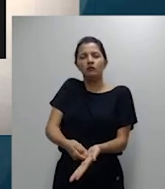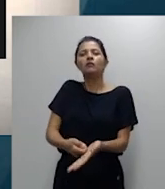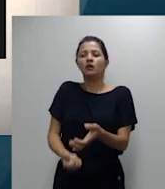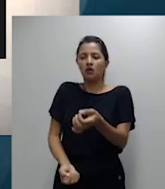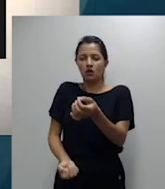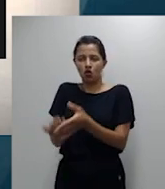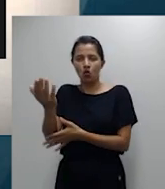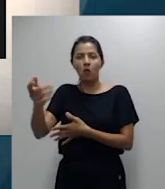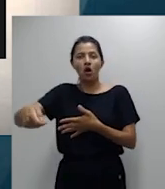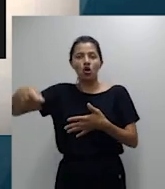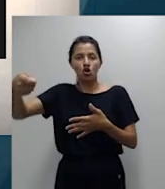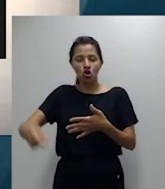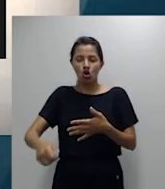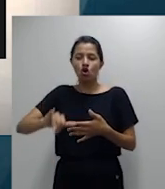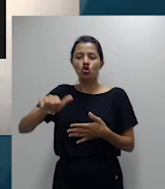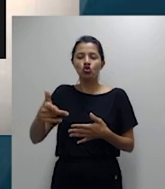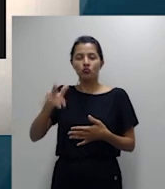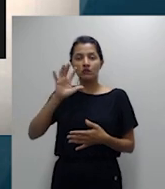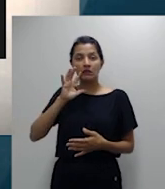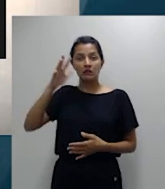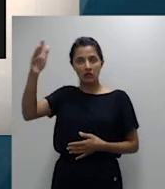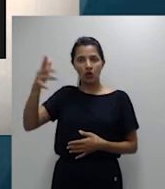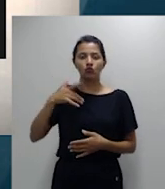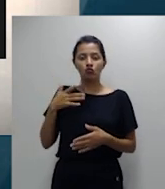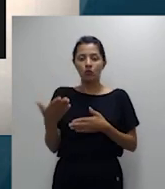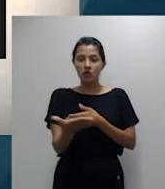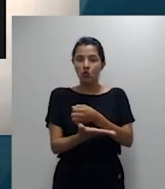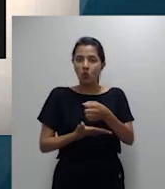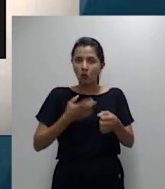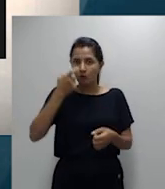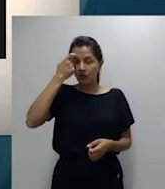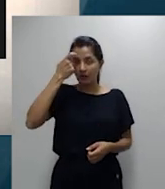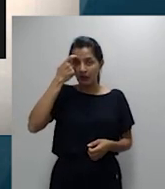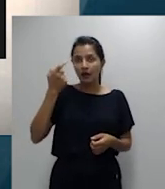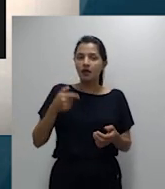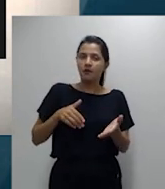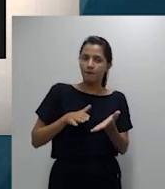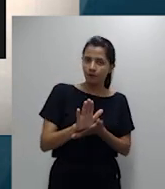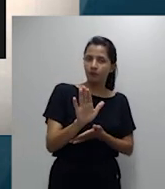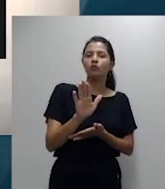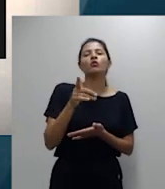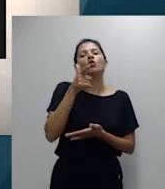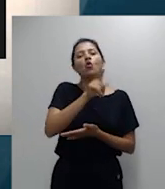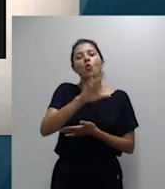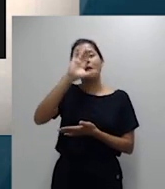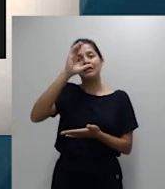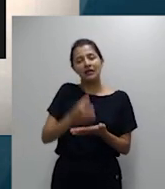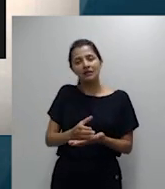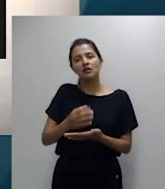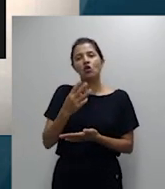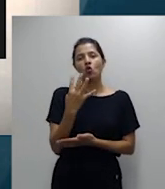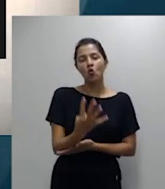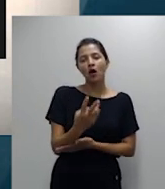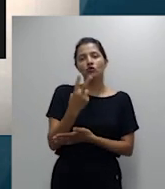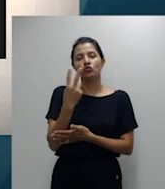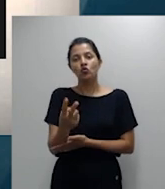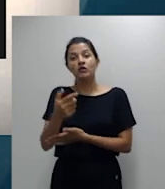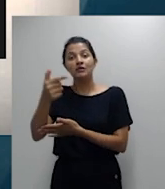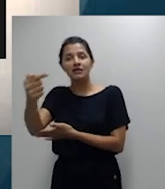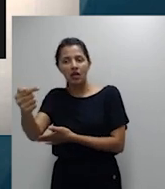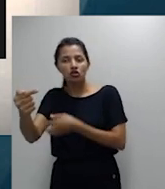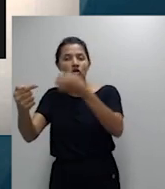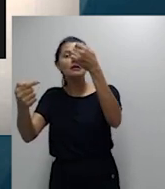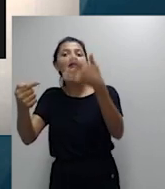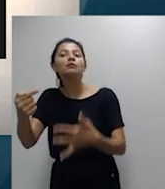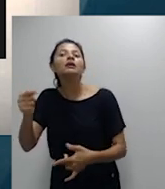jurisprudência ficção Paradigma e publicou uma tese até c427 dia seguinte